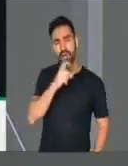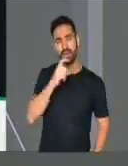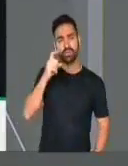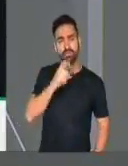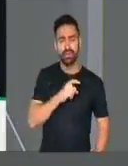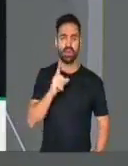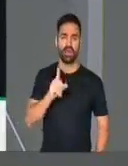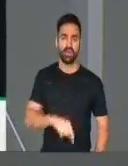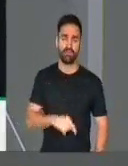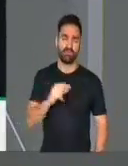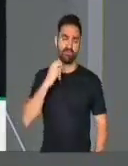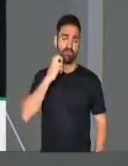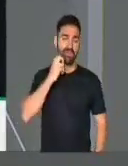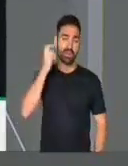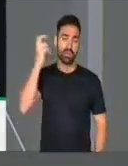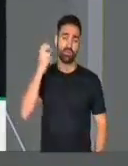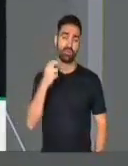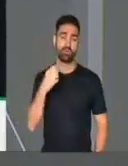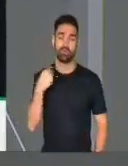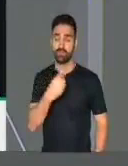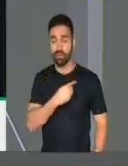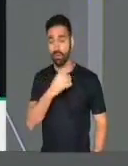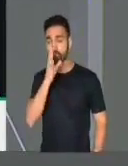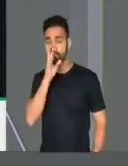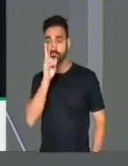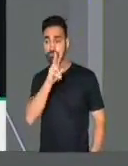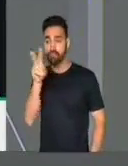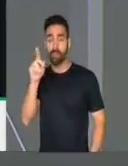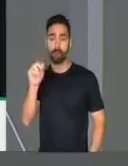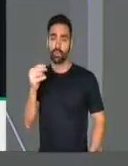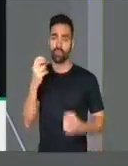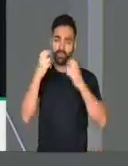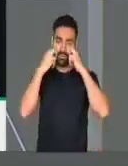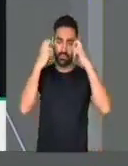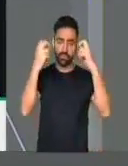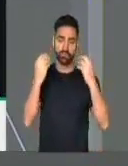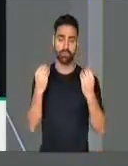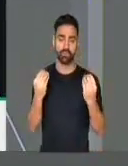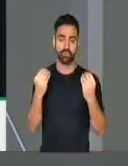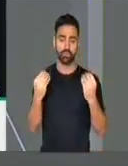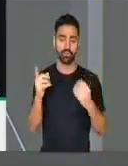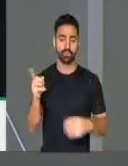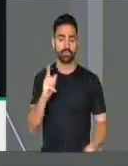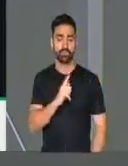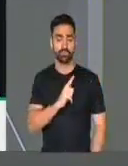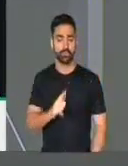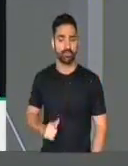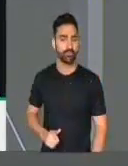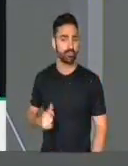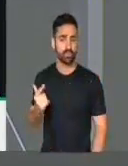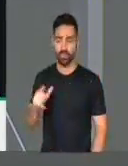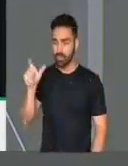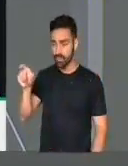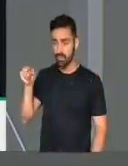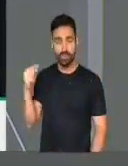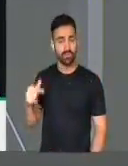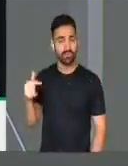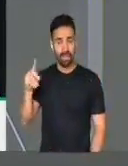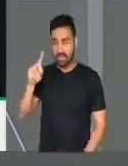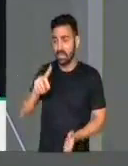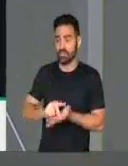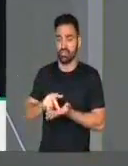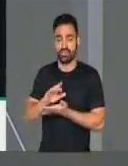uma vergonha o que nós estamos assistindo. Como pode um governo ilegítimo como